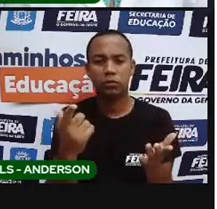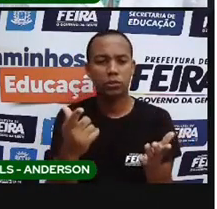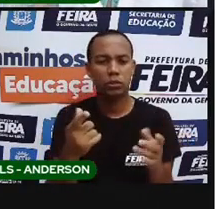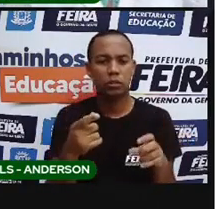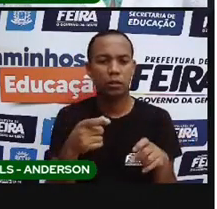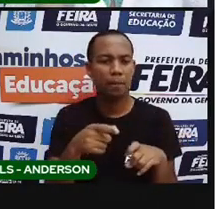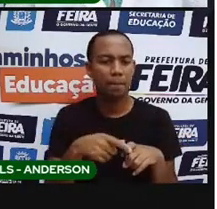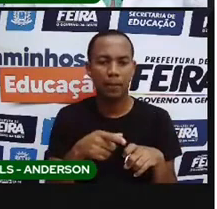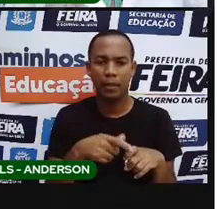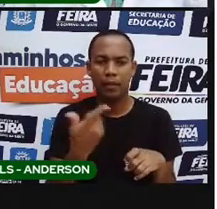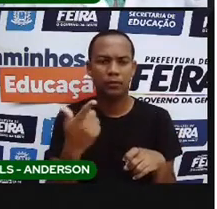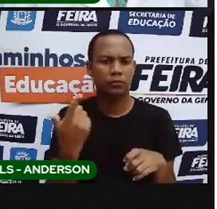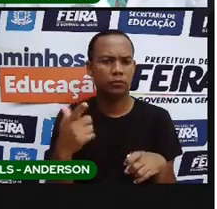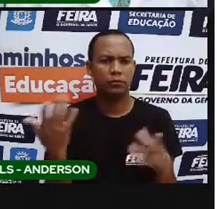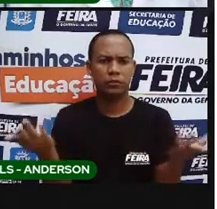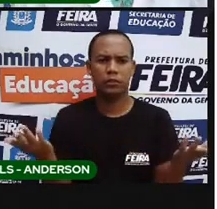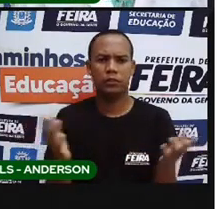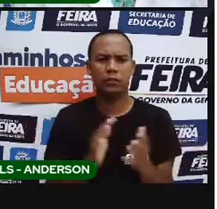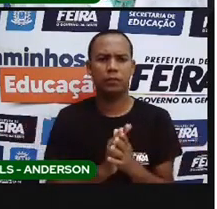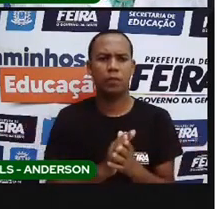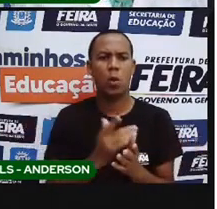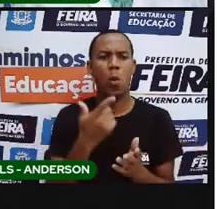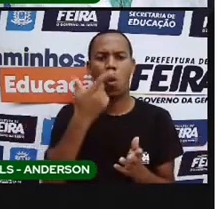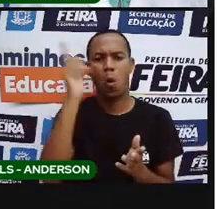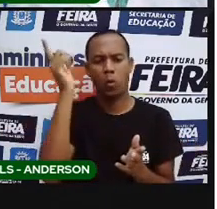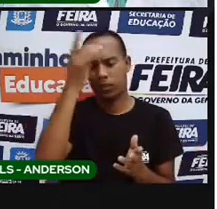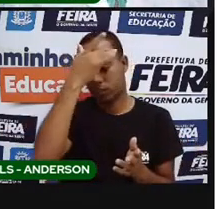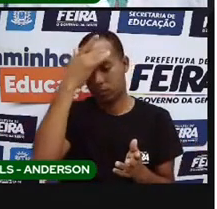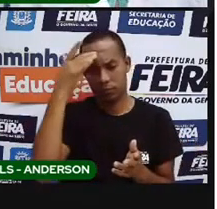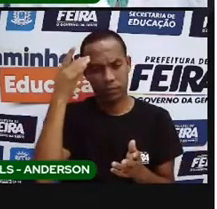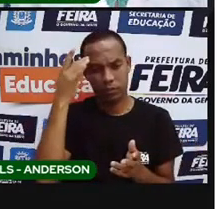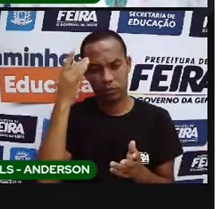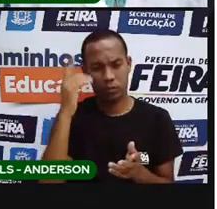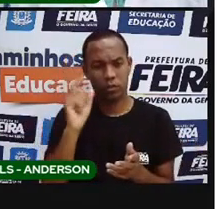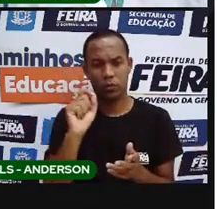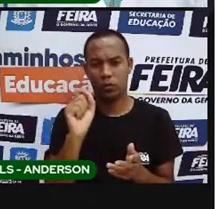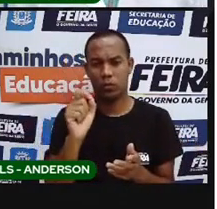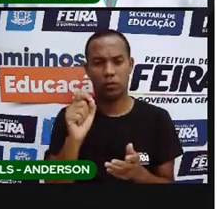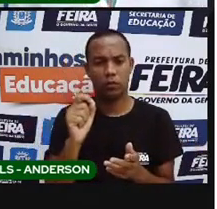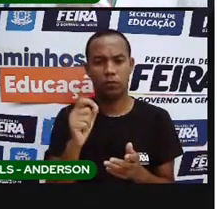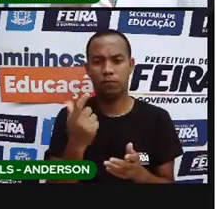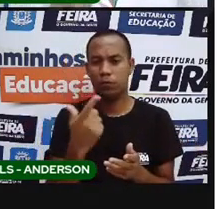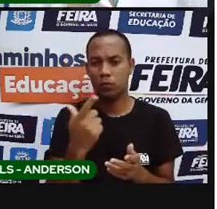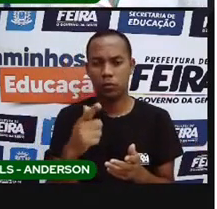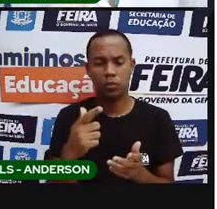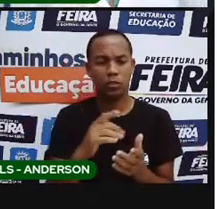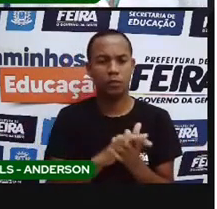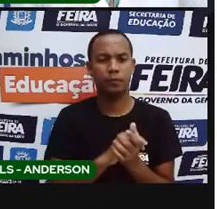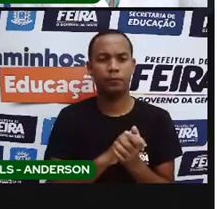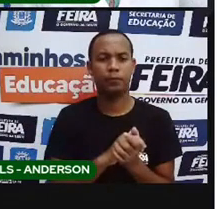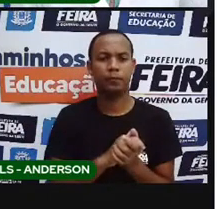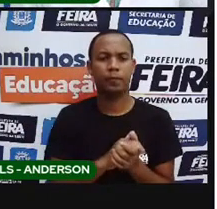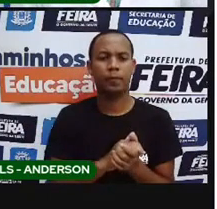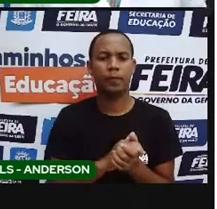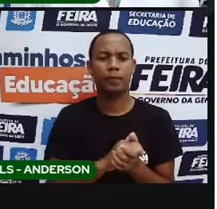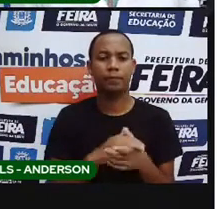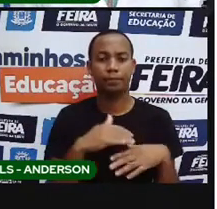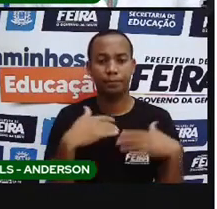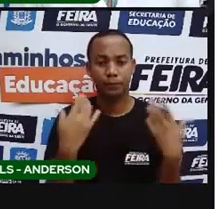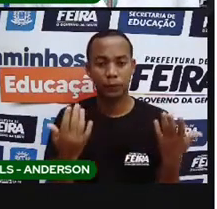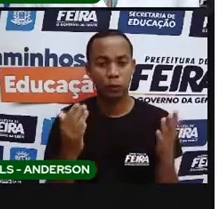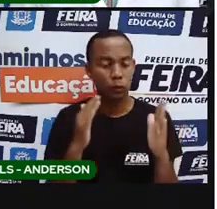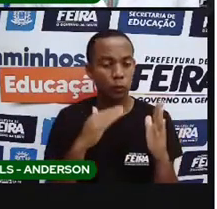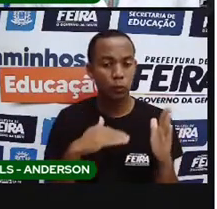E outra, eles não tinham contato com outras pessoas que tinham vindo de fora e que tinham, na verdade, essas doenças. Então,